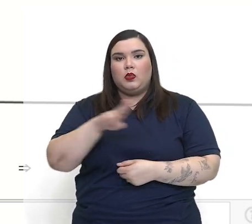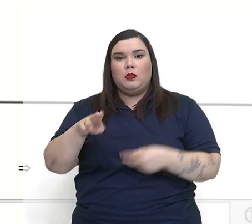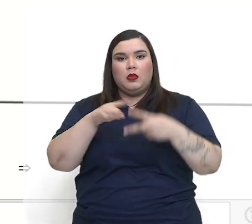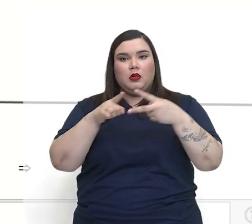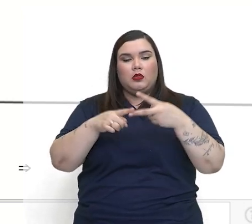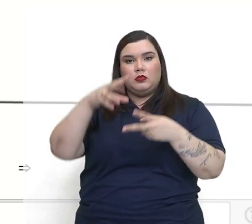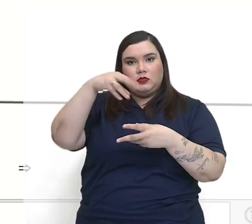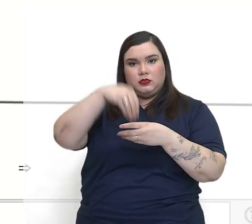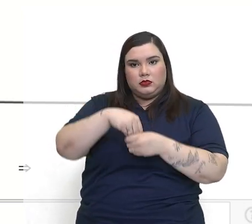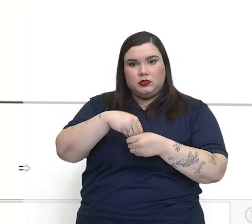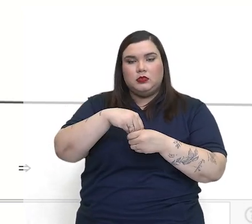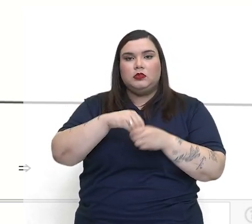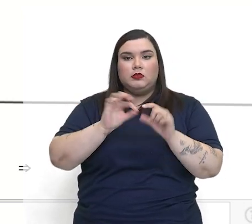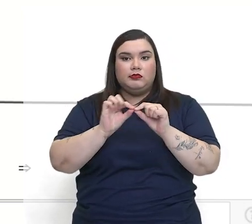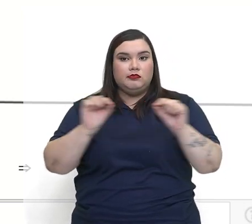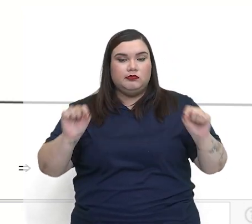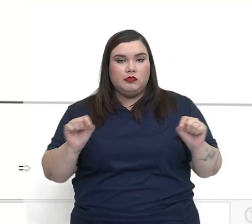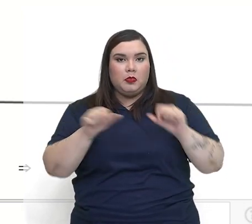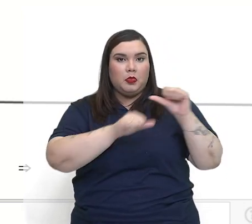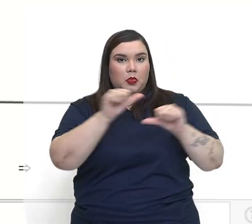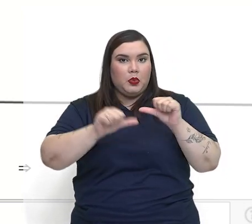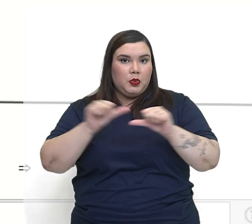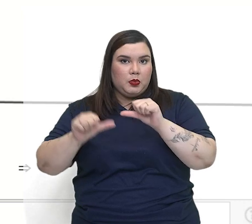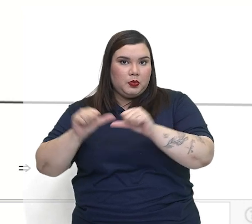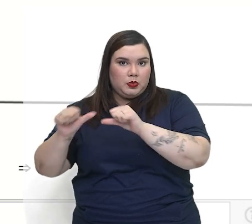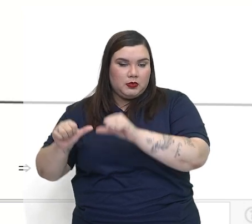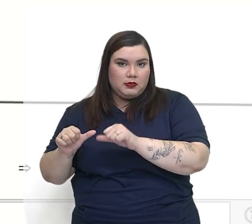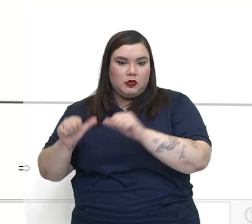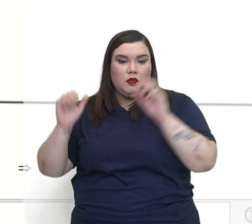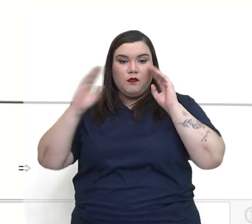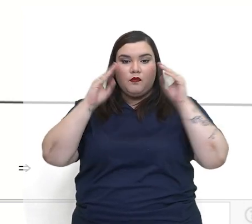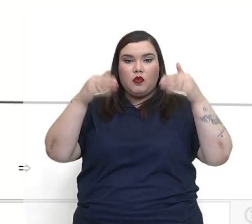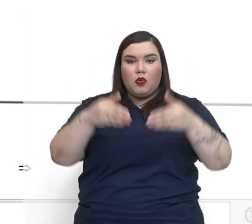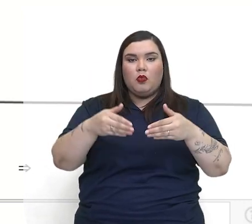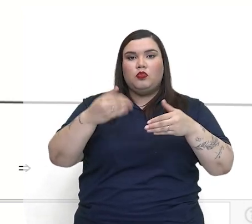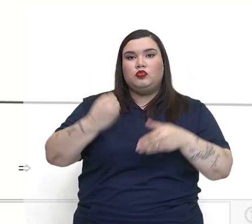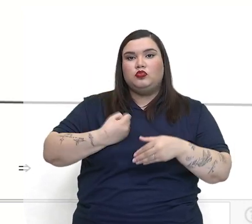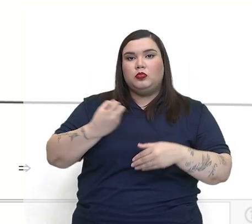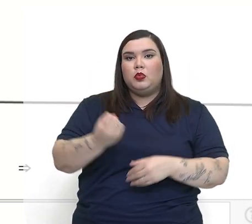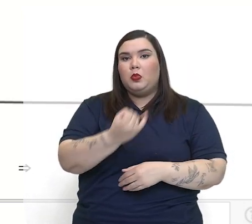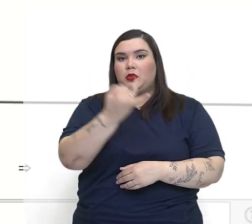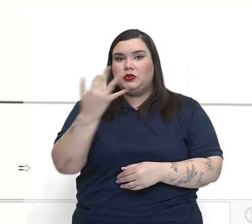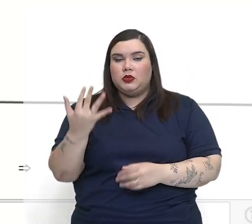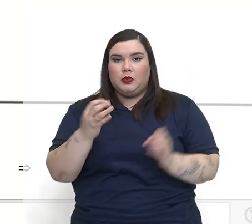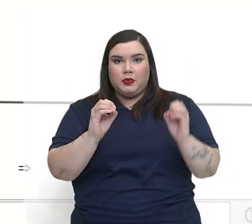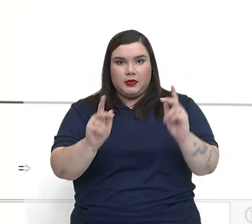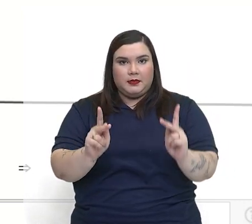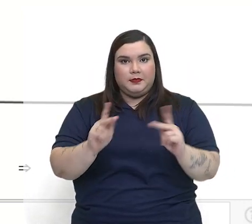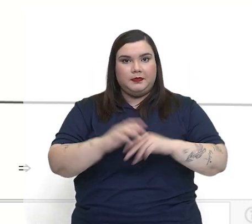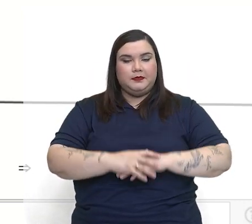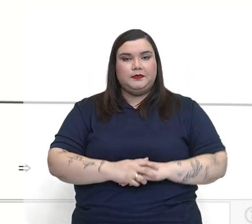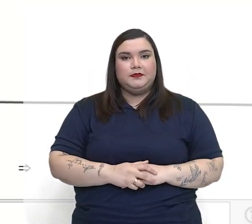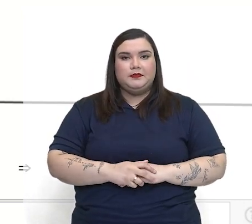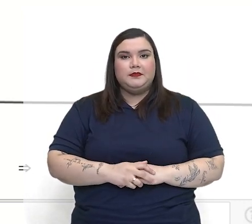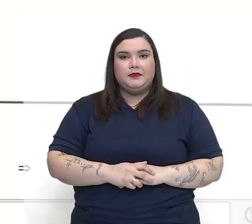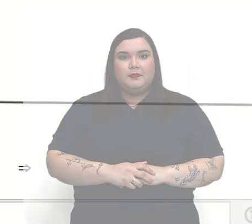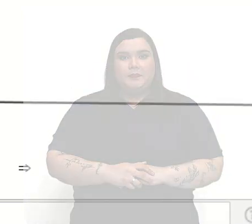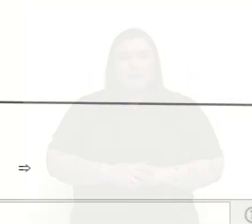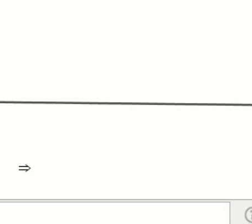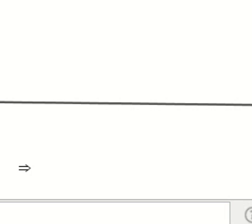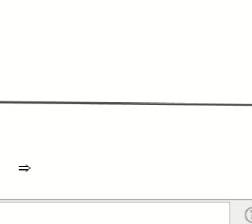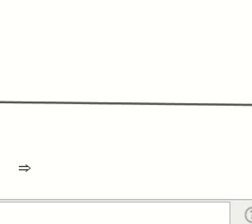ângulo internos, e a medida deles vão mudando em função do número de lados. Beleza? Muito